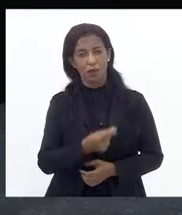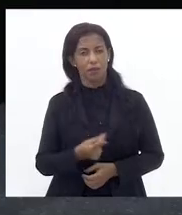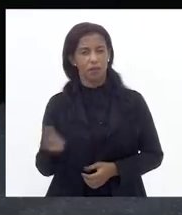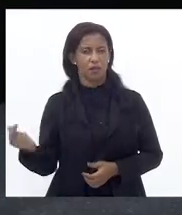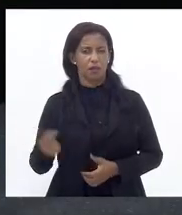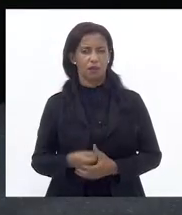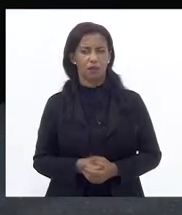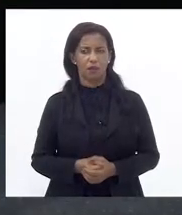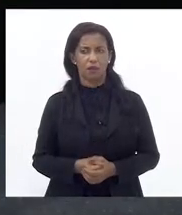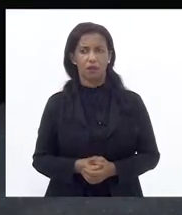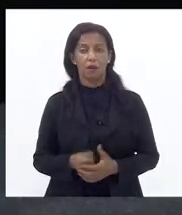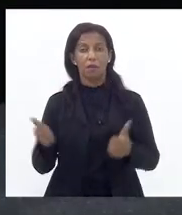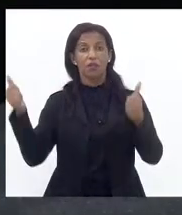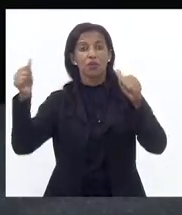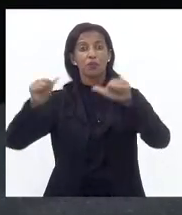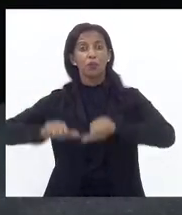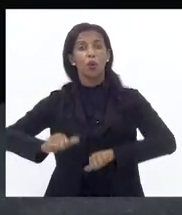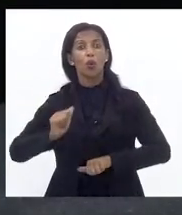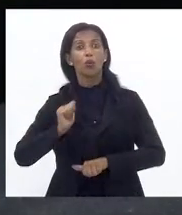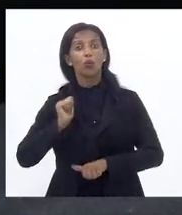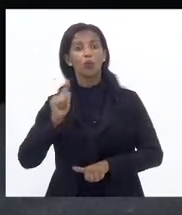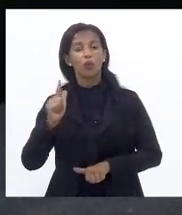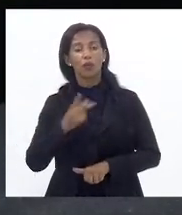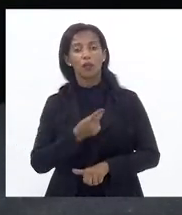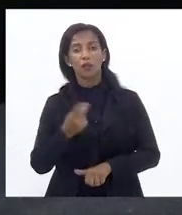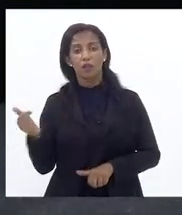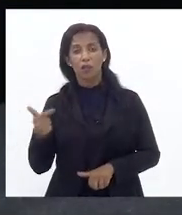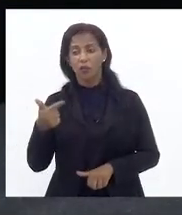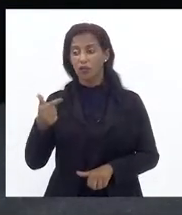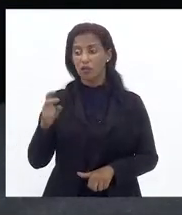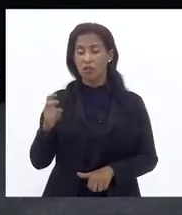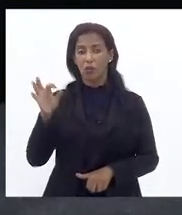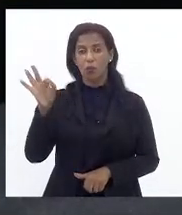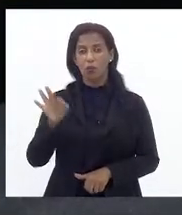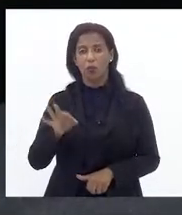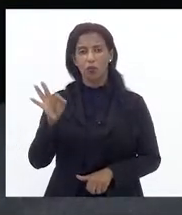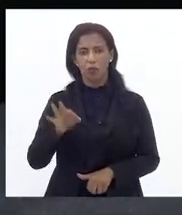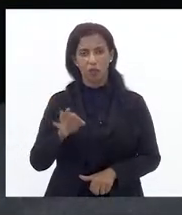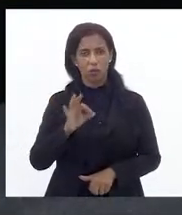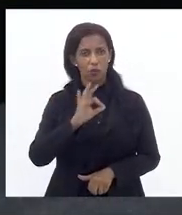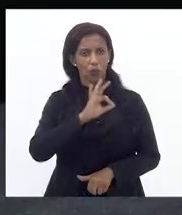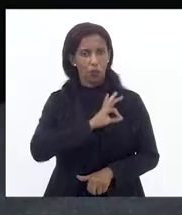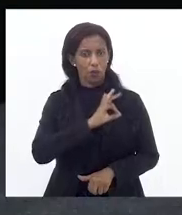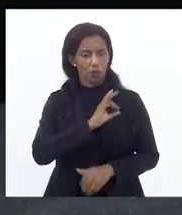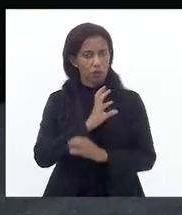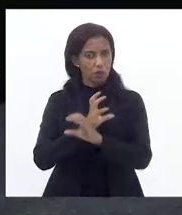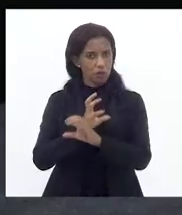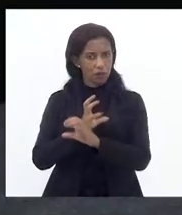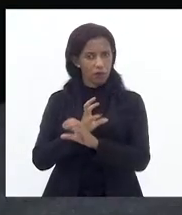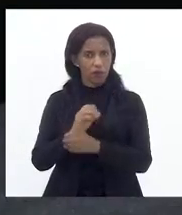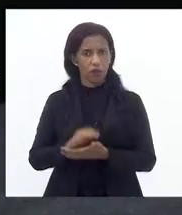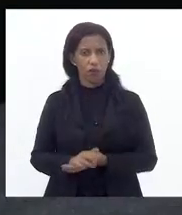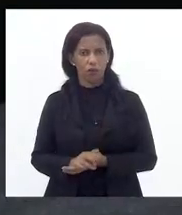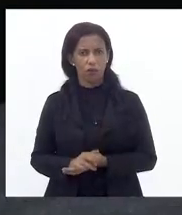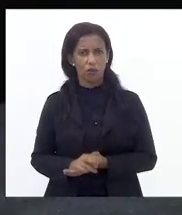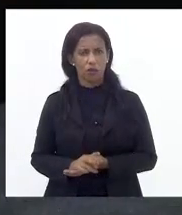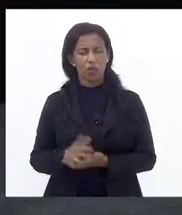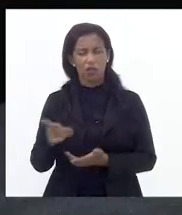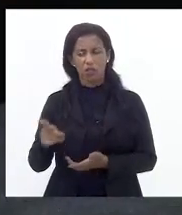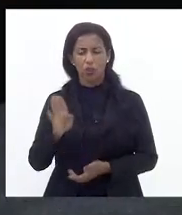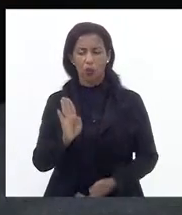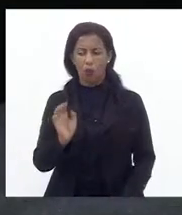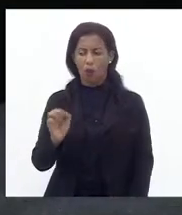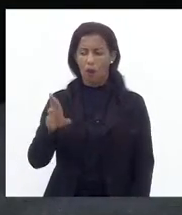sair mas pior do que a saída dos 25 porcento dos policiais civis que estão com abono